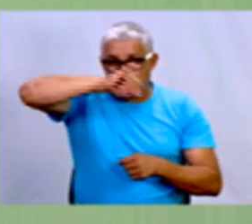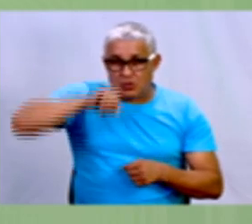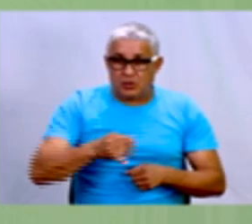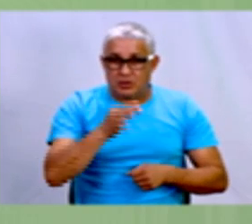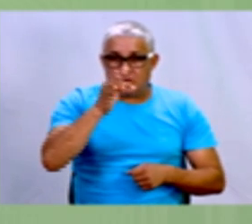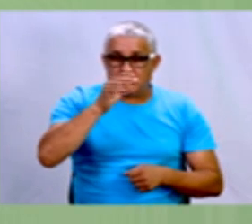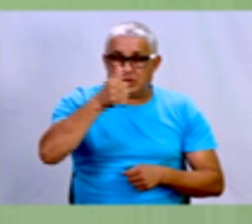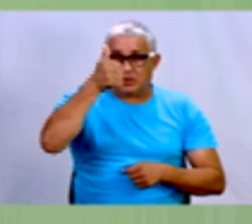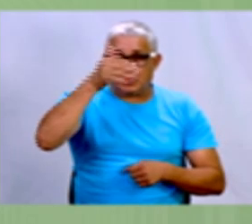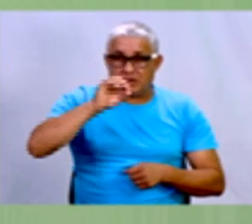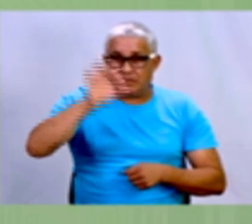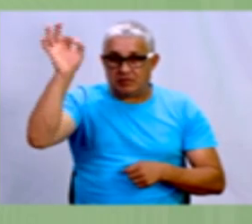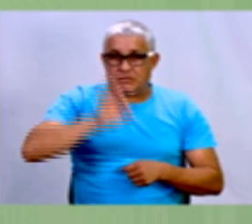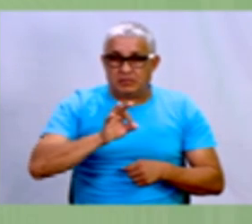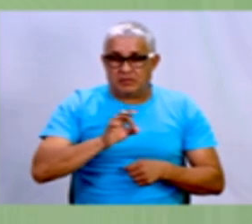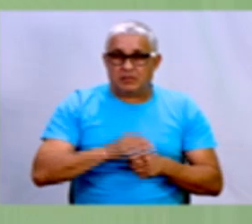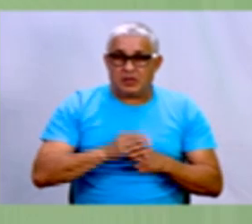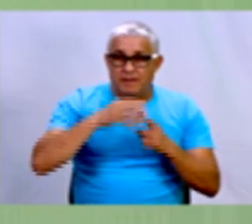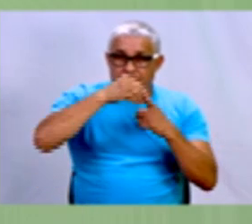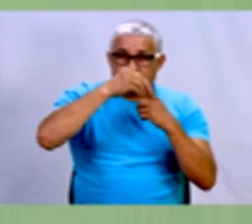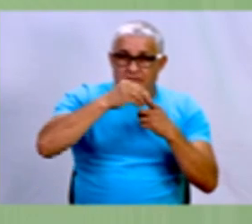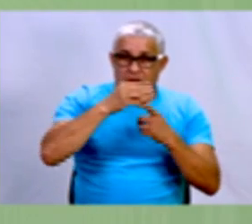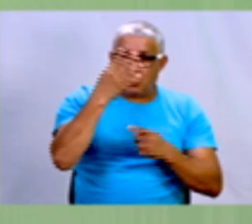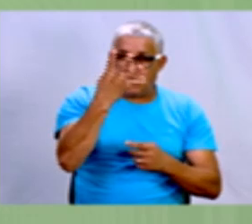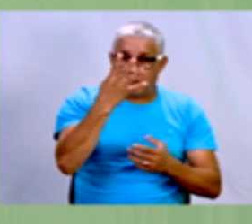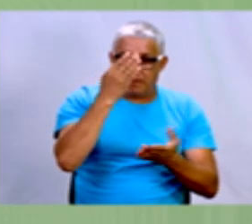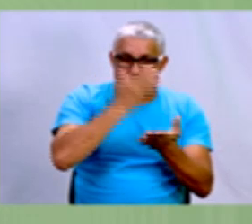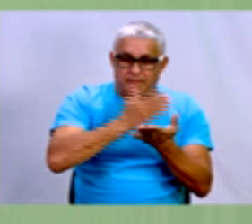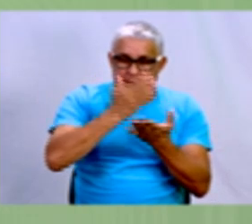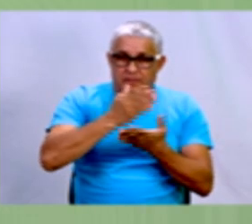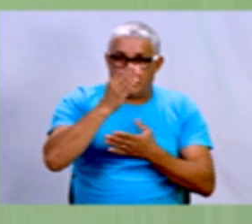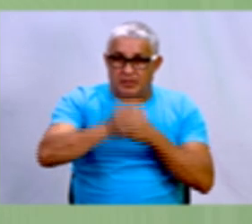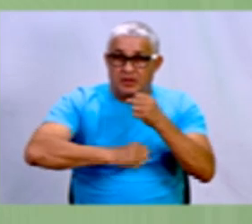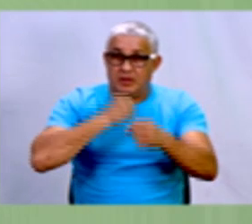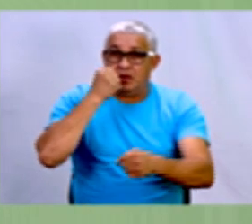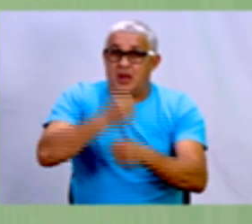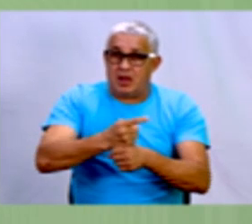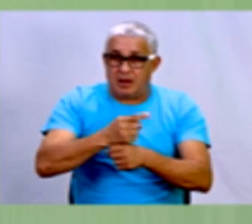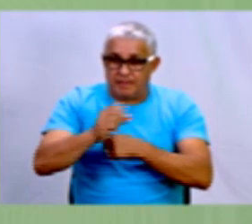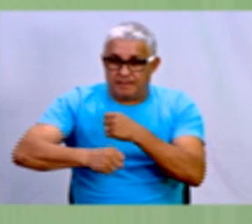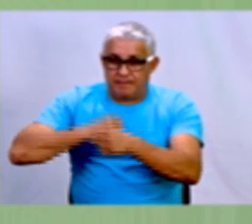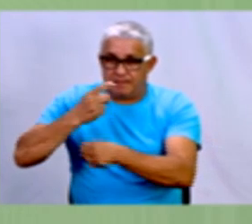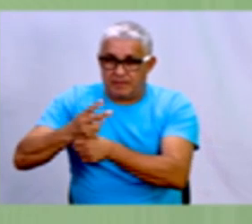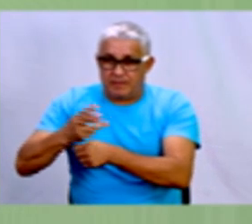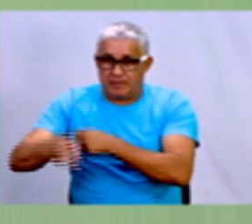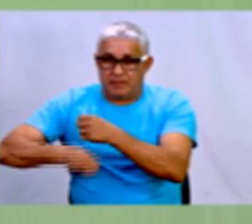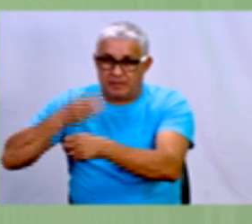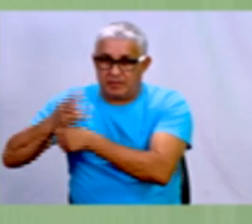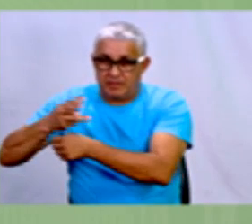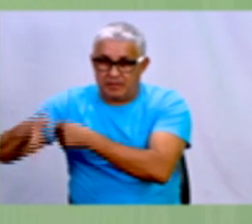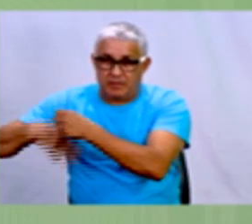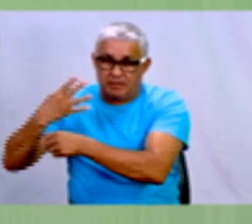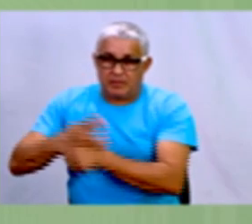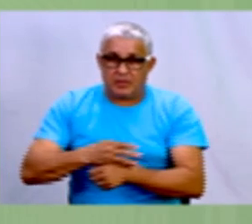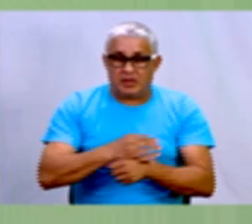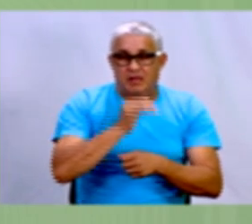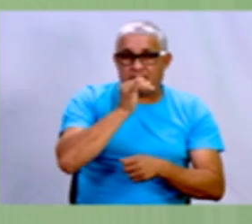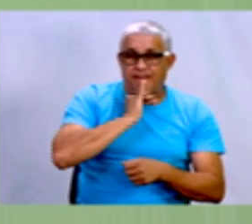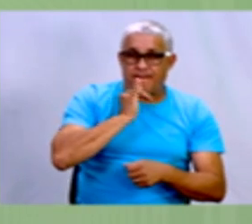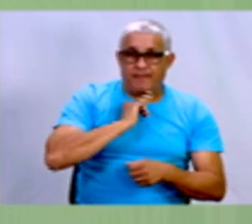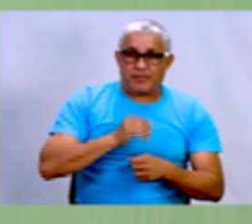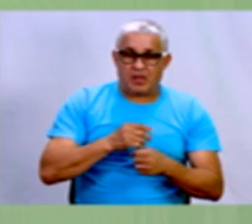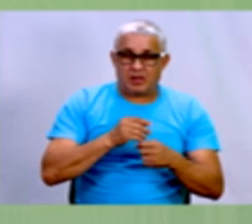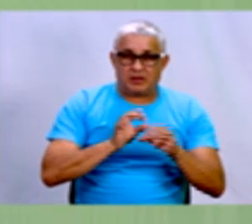que o principal será amortizado em 4 parcelas anuais. Então, aqui o exemplo está pedindo para a gente construir uma